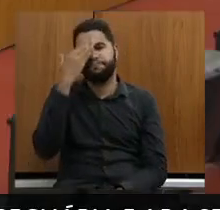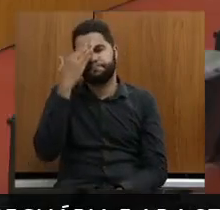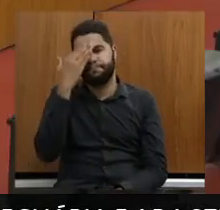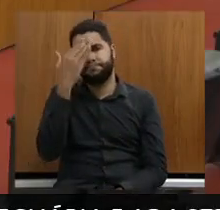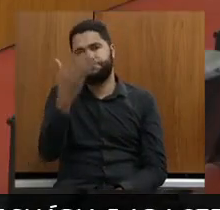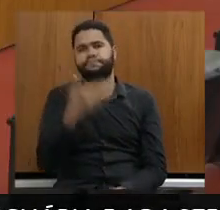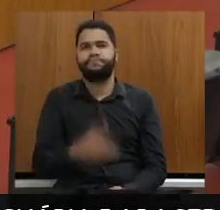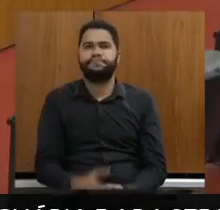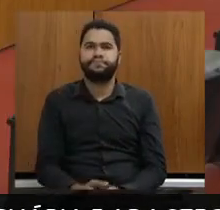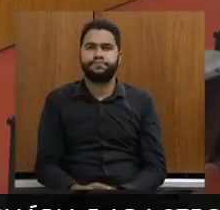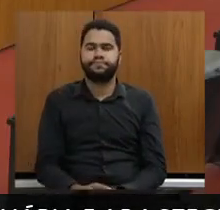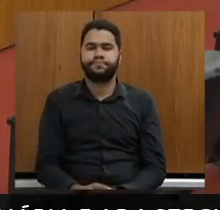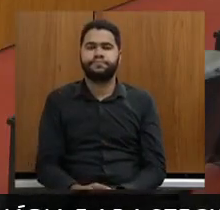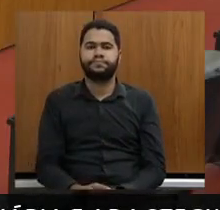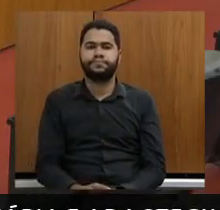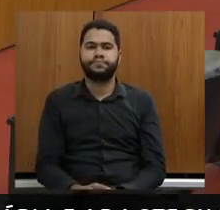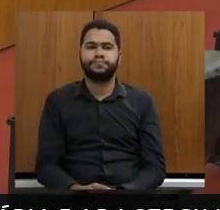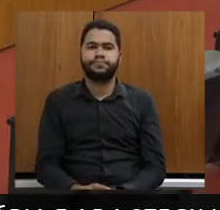obrigado